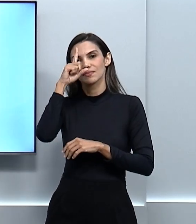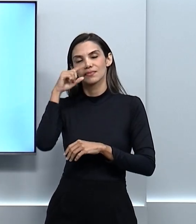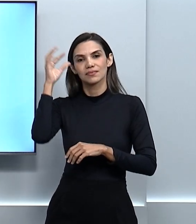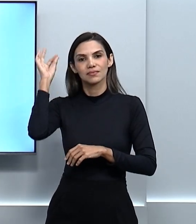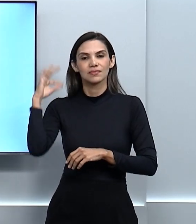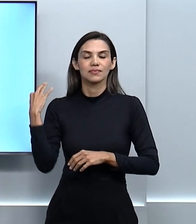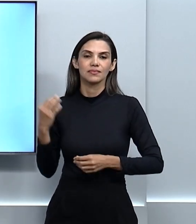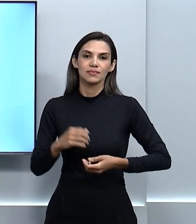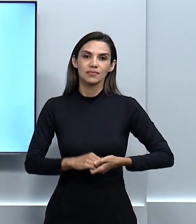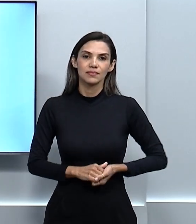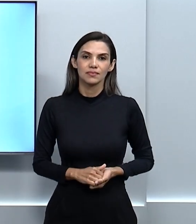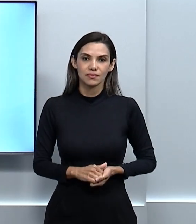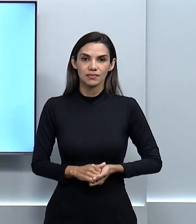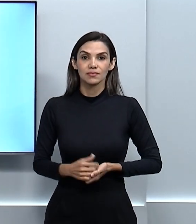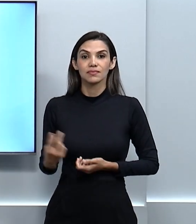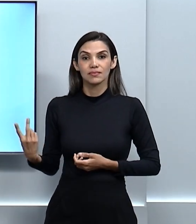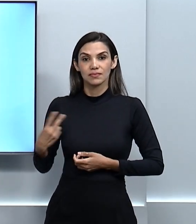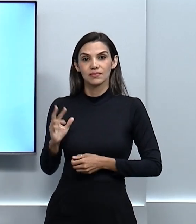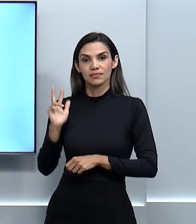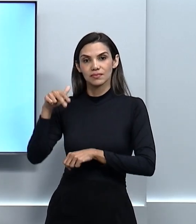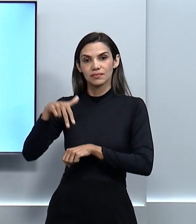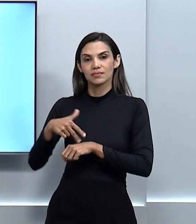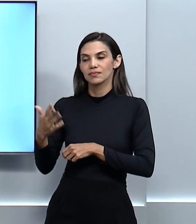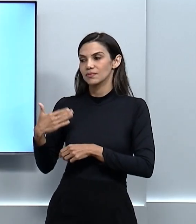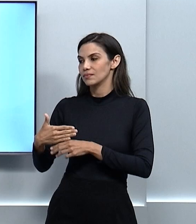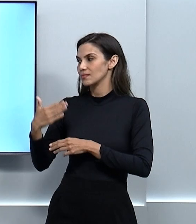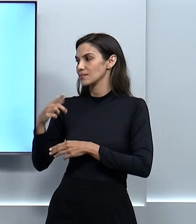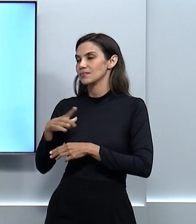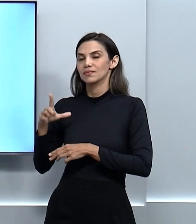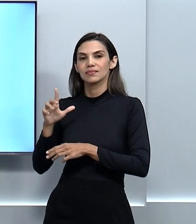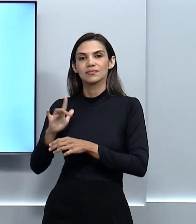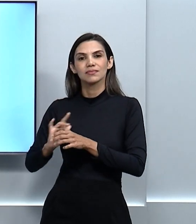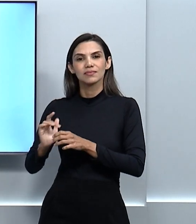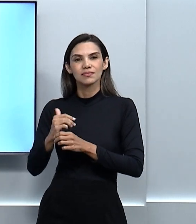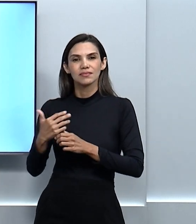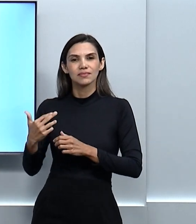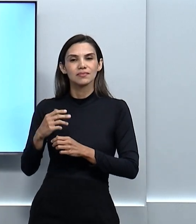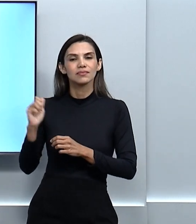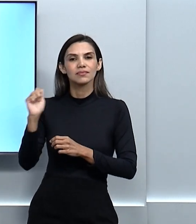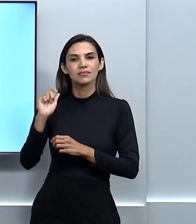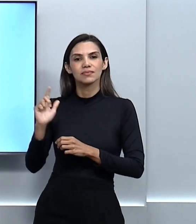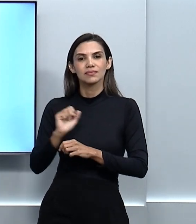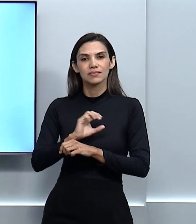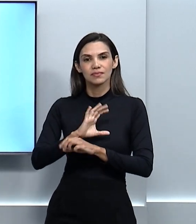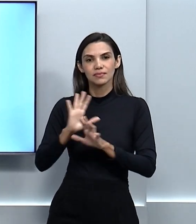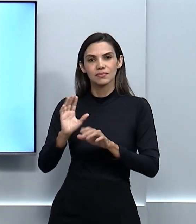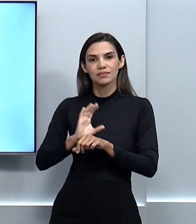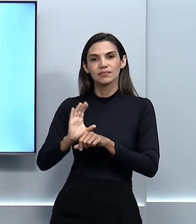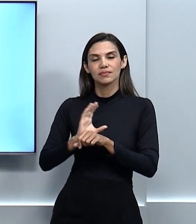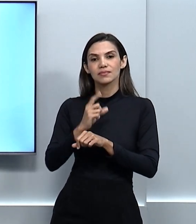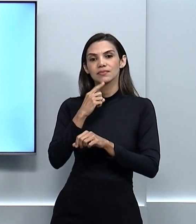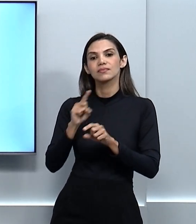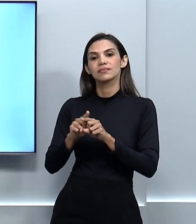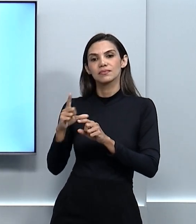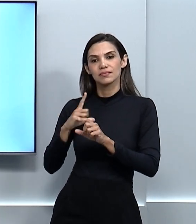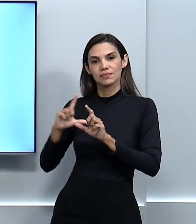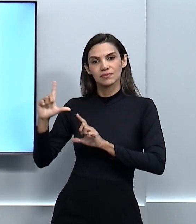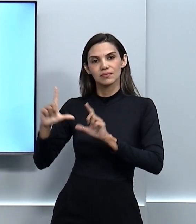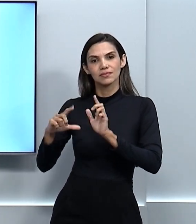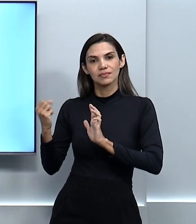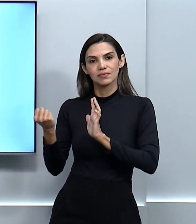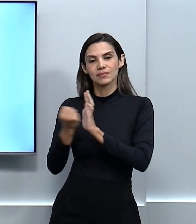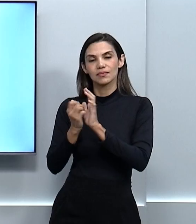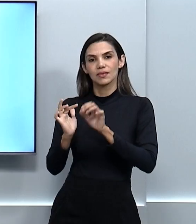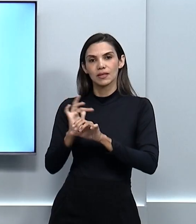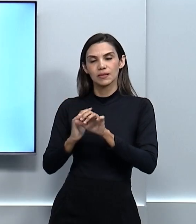com mechas. Nós duas estamos de pé e atrás está o cenário, em tom de azul claro, cinza e vermelho. Também há uma tela bem no centro,